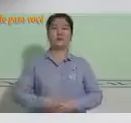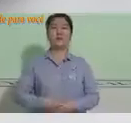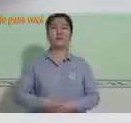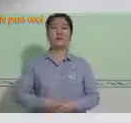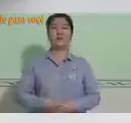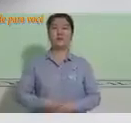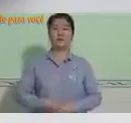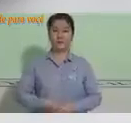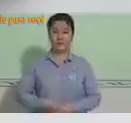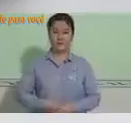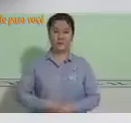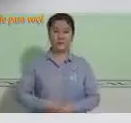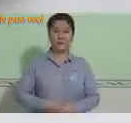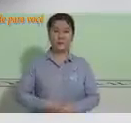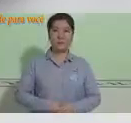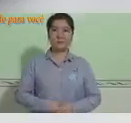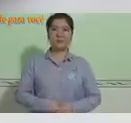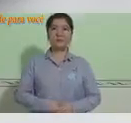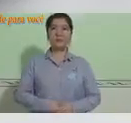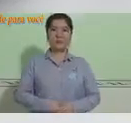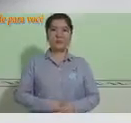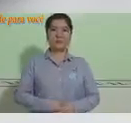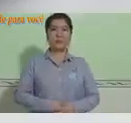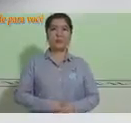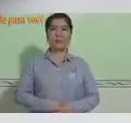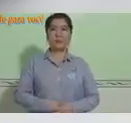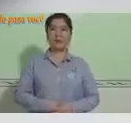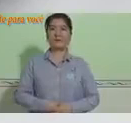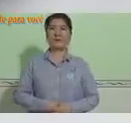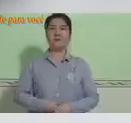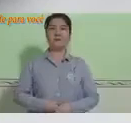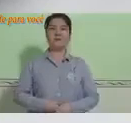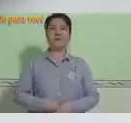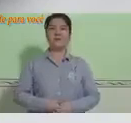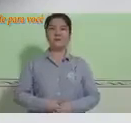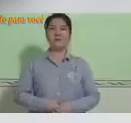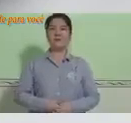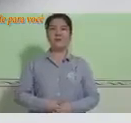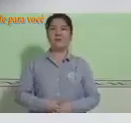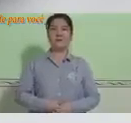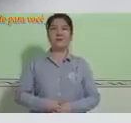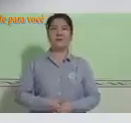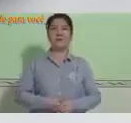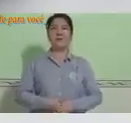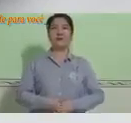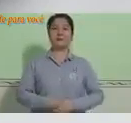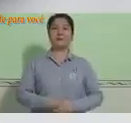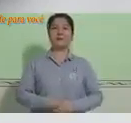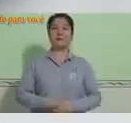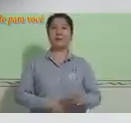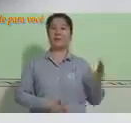l é só o acerto agudo pode ser colocado e movido pelo ginecologista vírgula é mb ou rp o